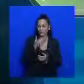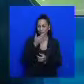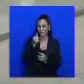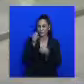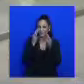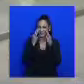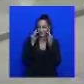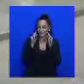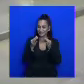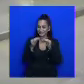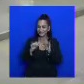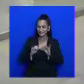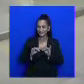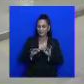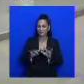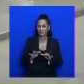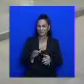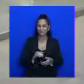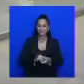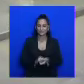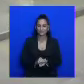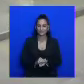fique atento à nossa transmissão.